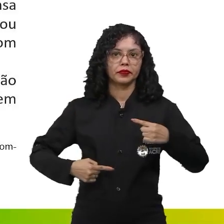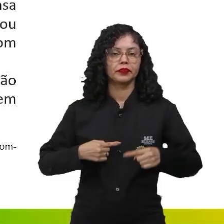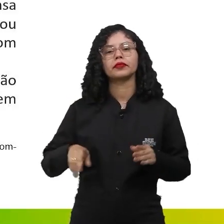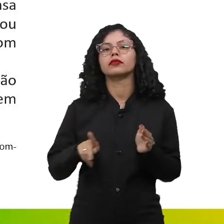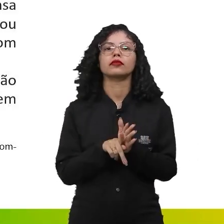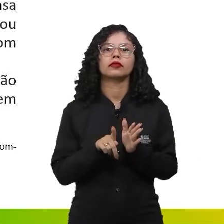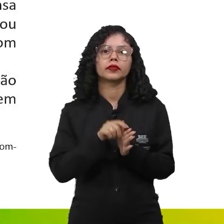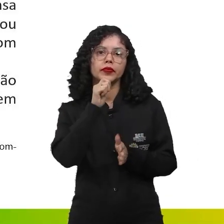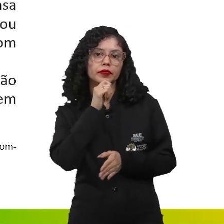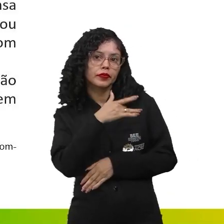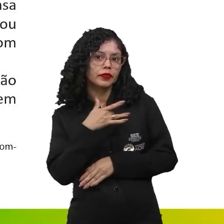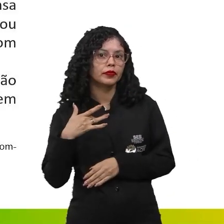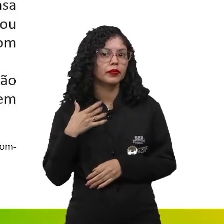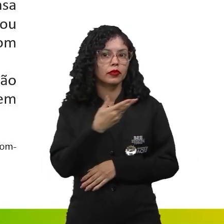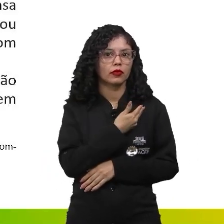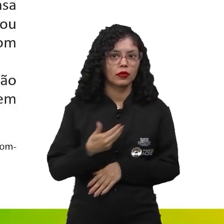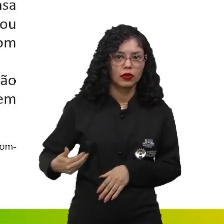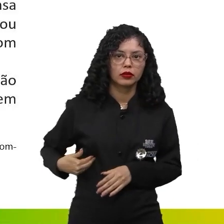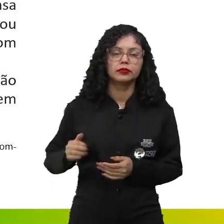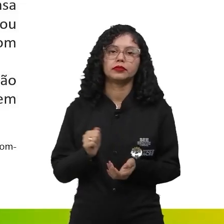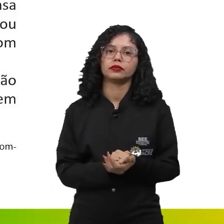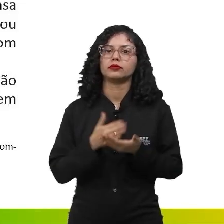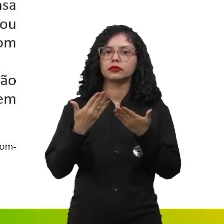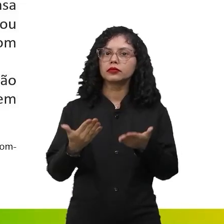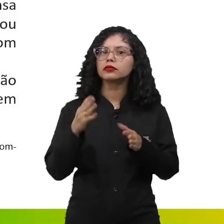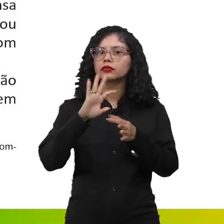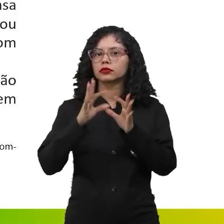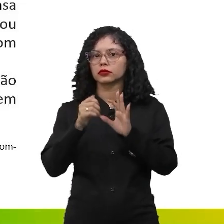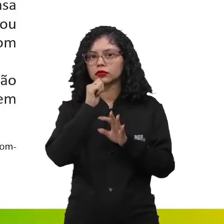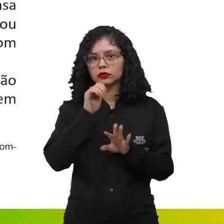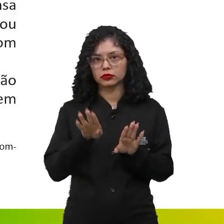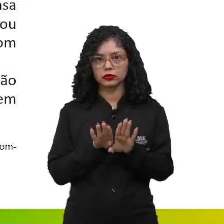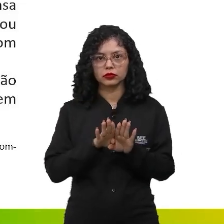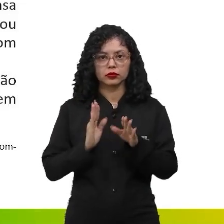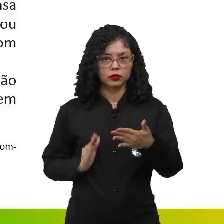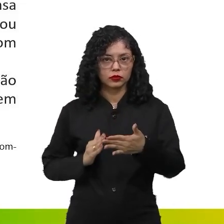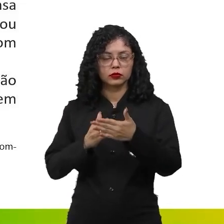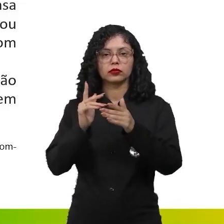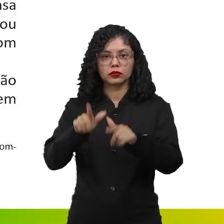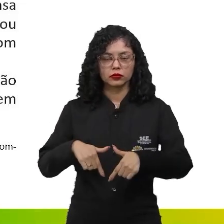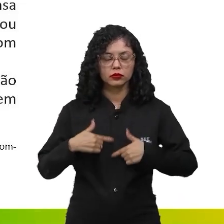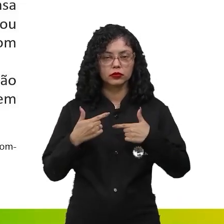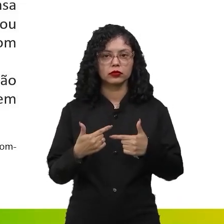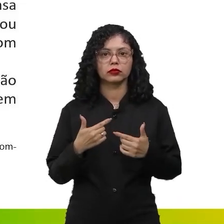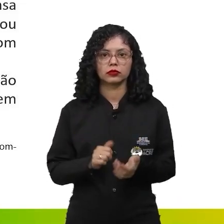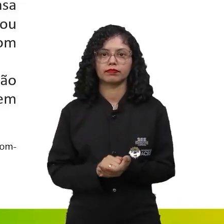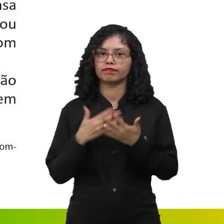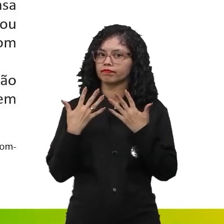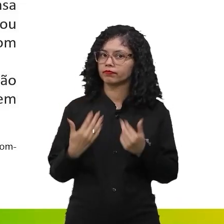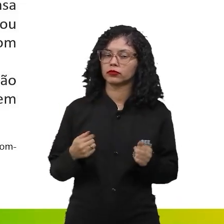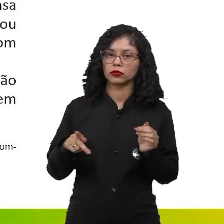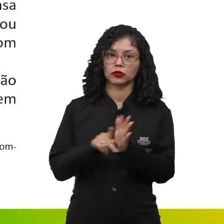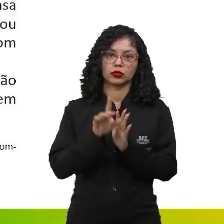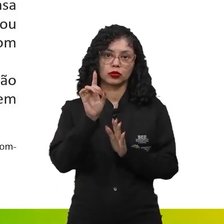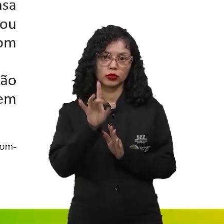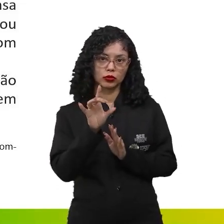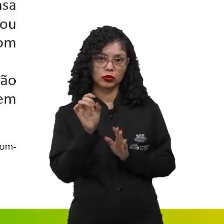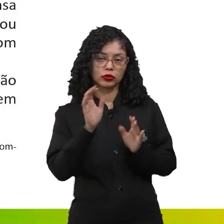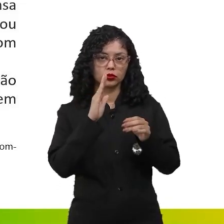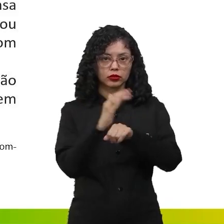das políticas de saúde pública. Nesse contexto, o enfrentamento não dependerá somente